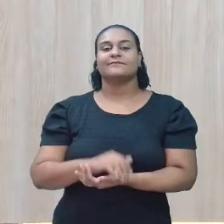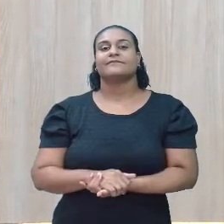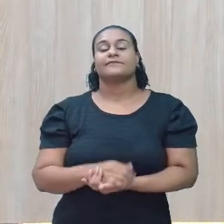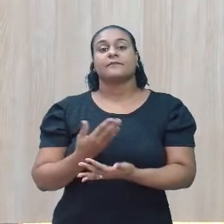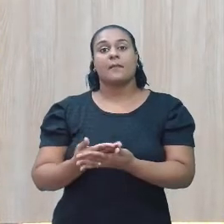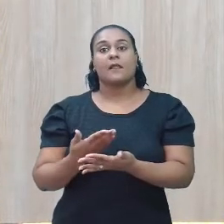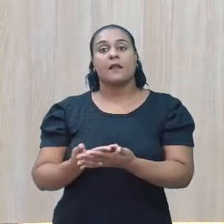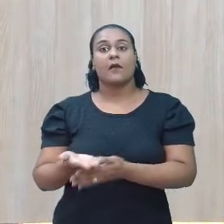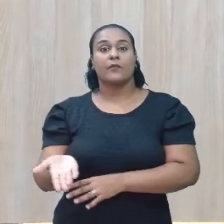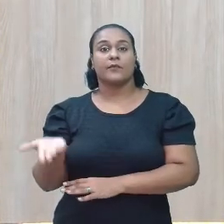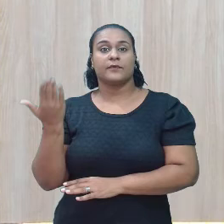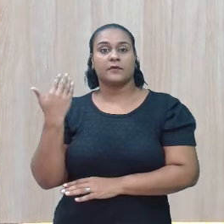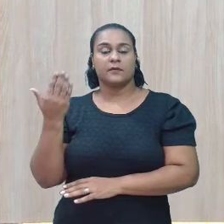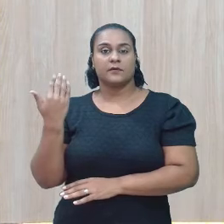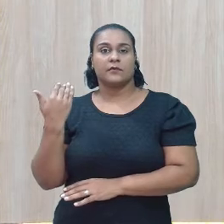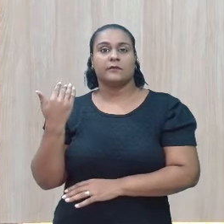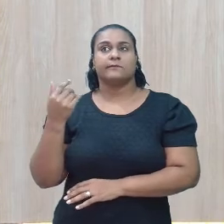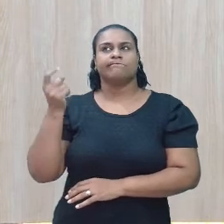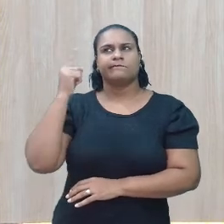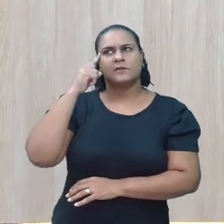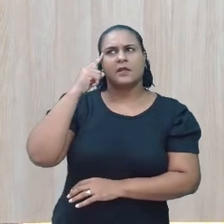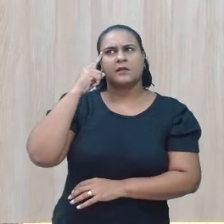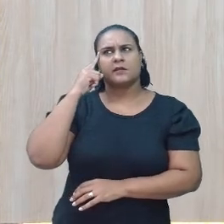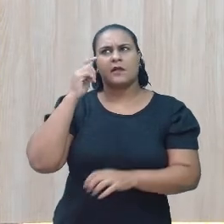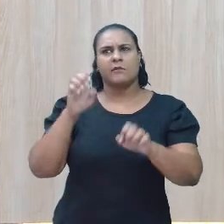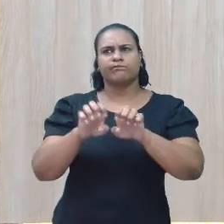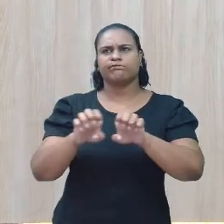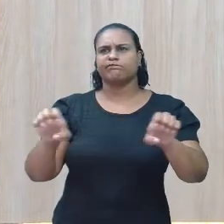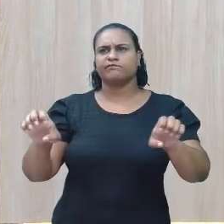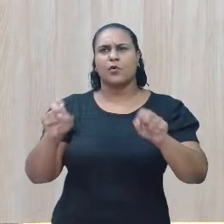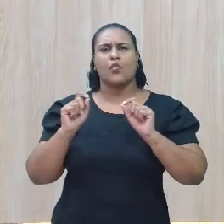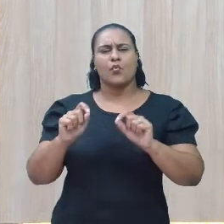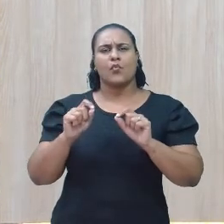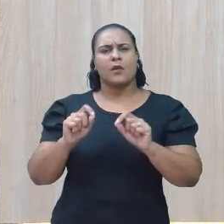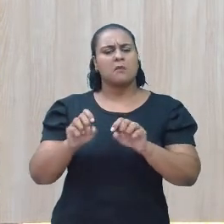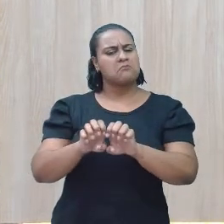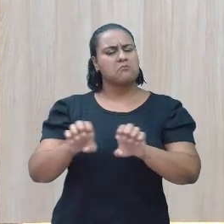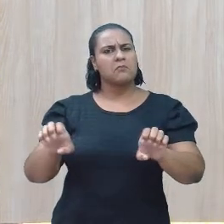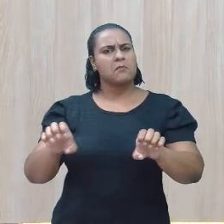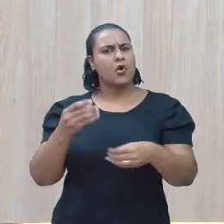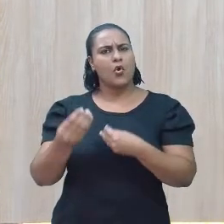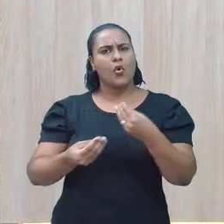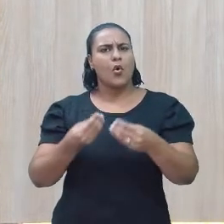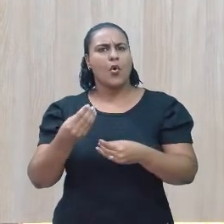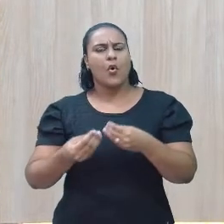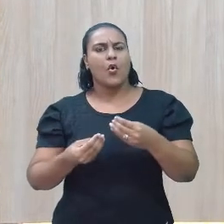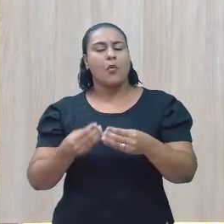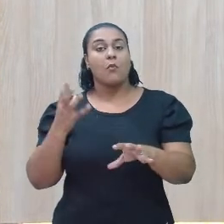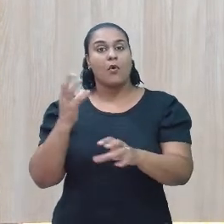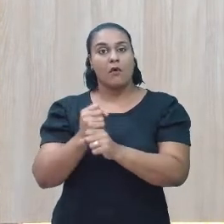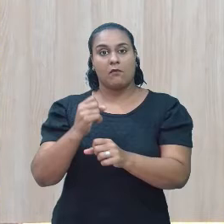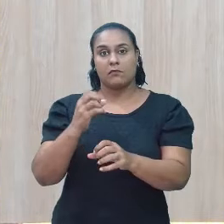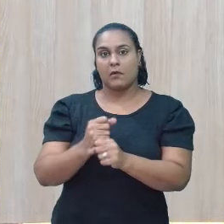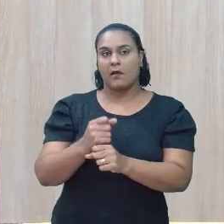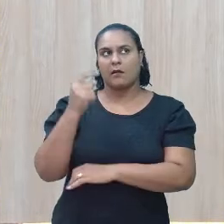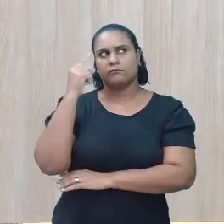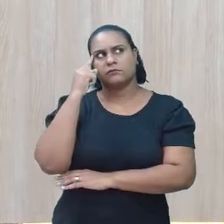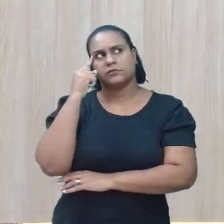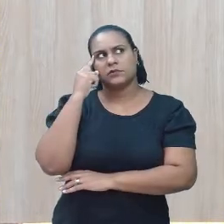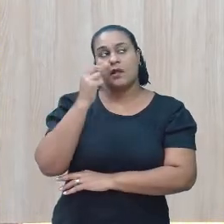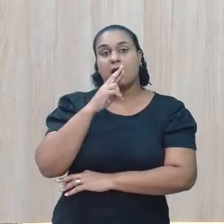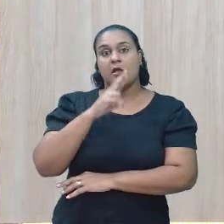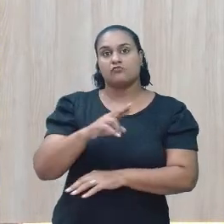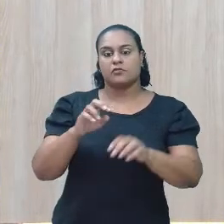gente falou da ideia de equação, do que é uma equação, como se pode resolver ou como se pode pensar